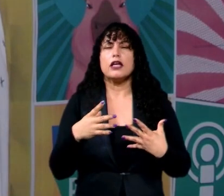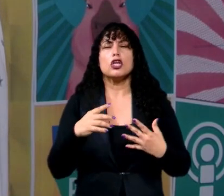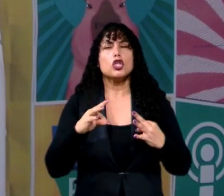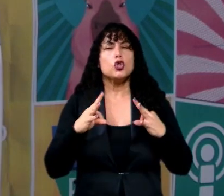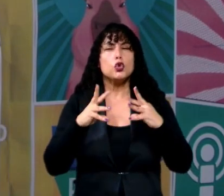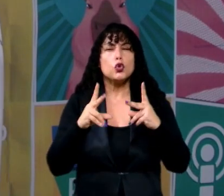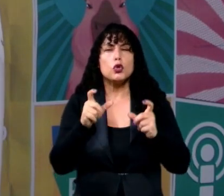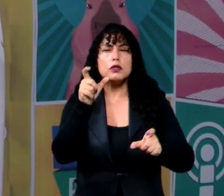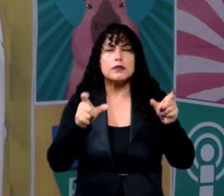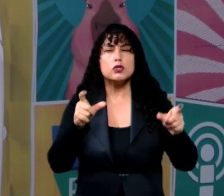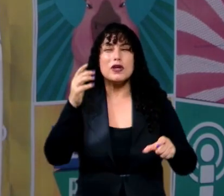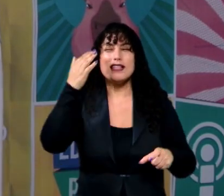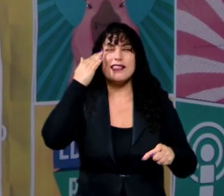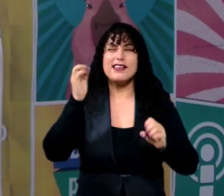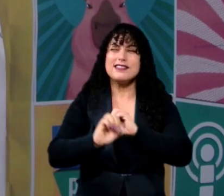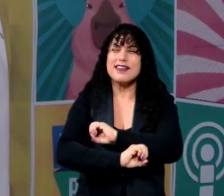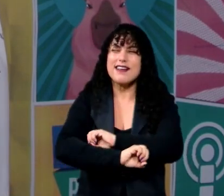entendem.